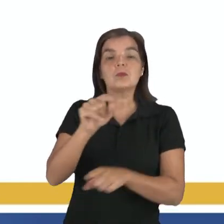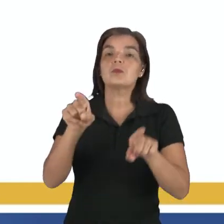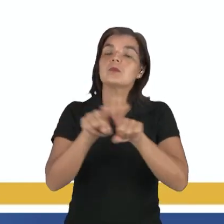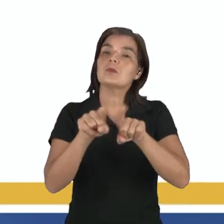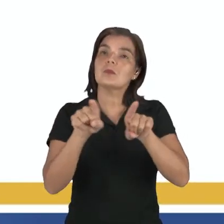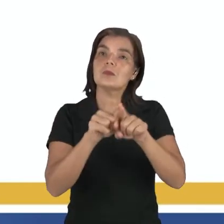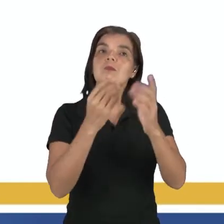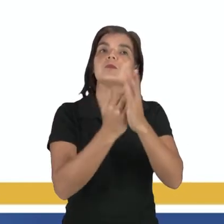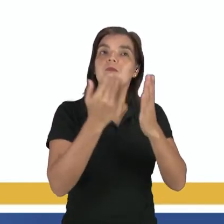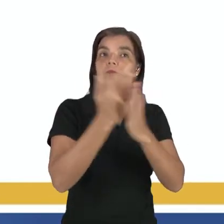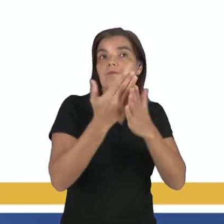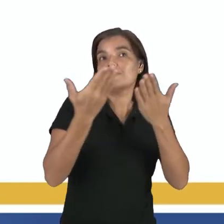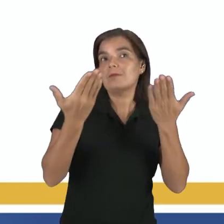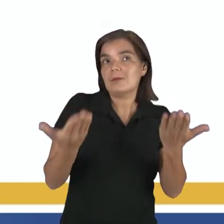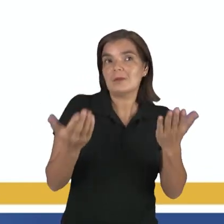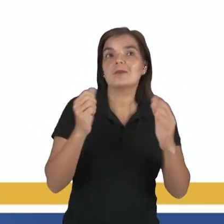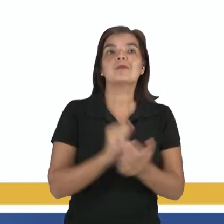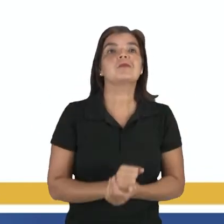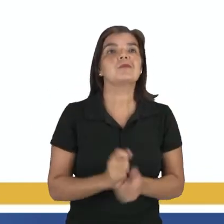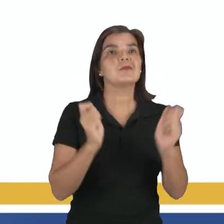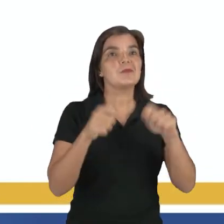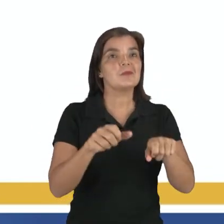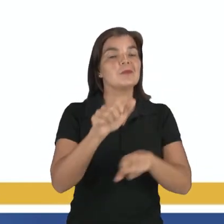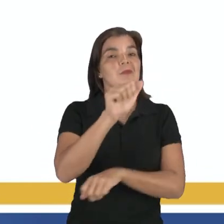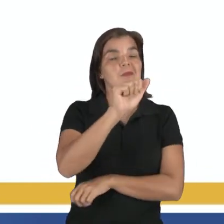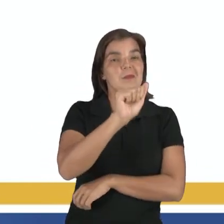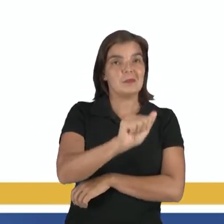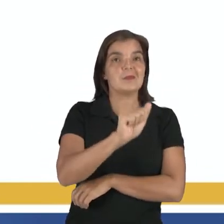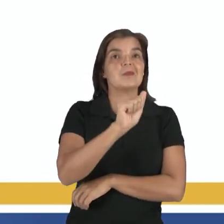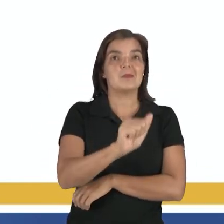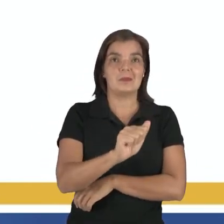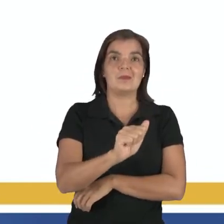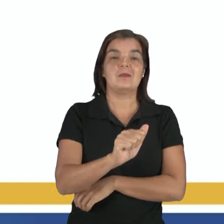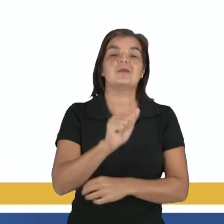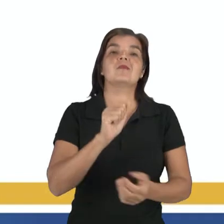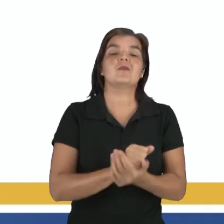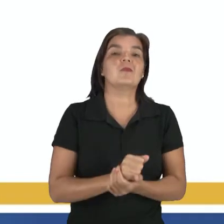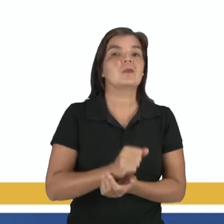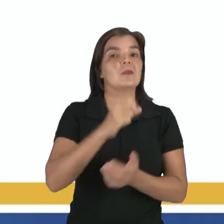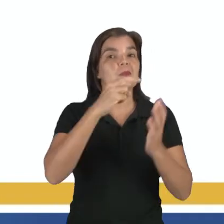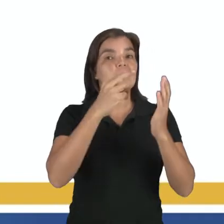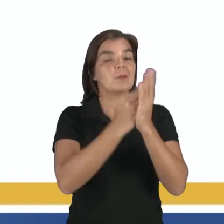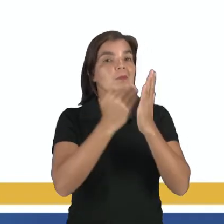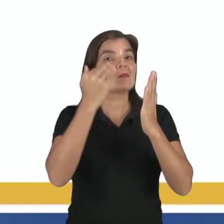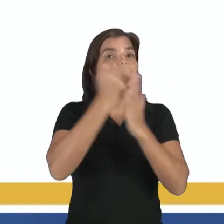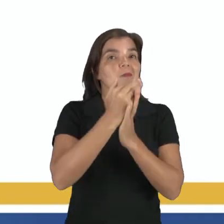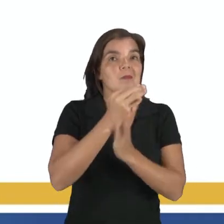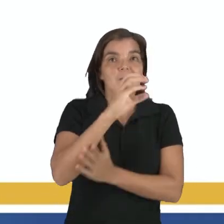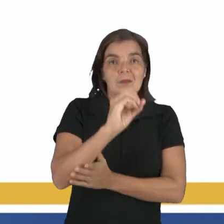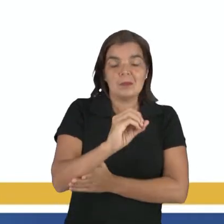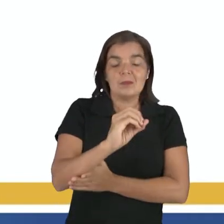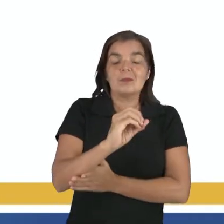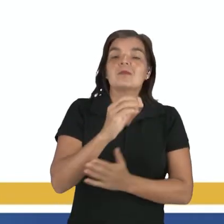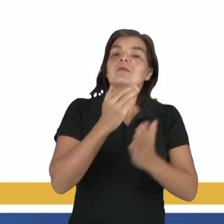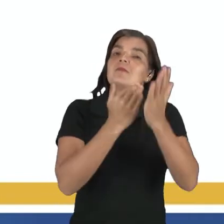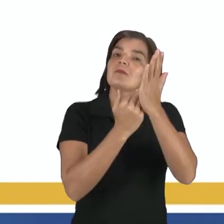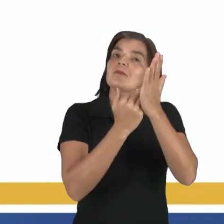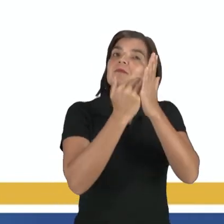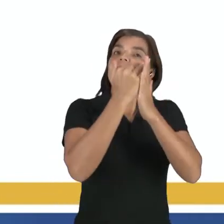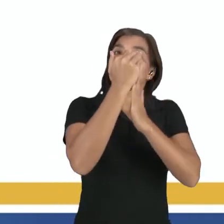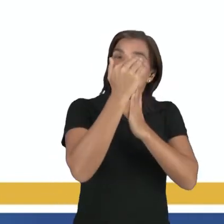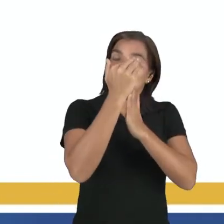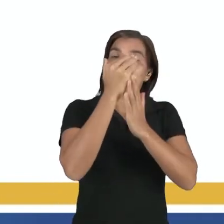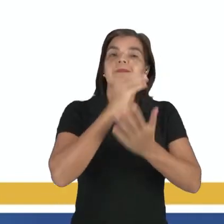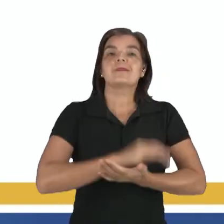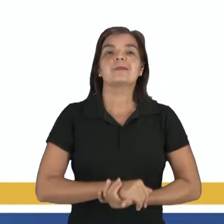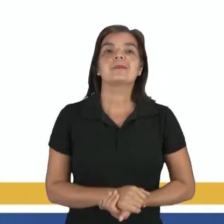valor do y também aumenta. Então, podemos dizer que, quando A é maior do que zero, a função